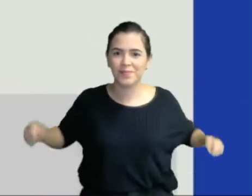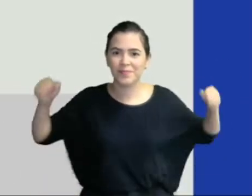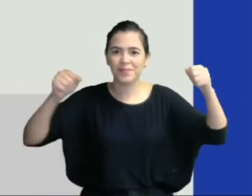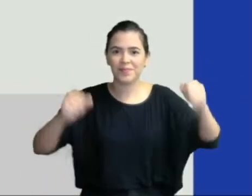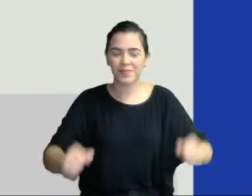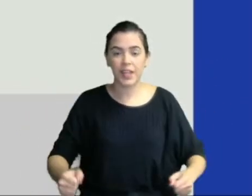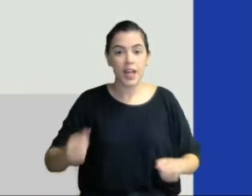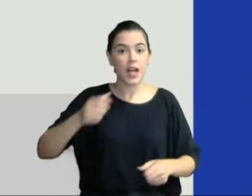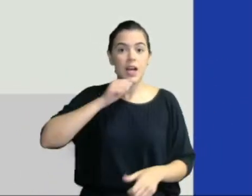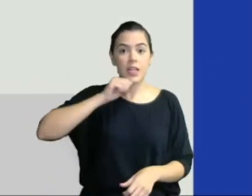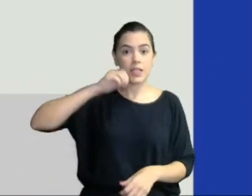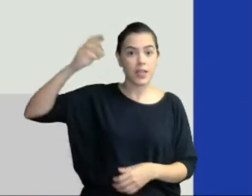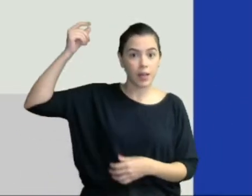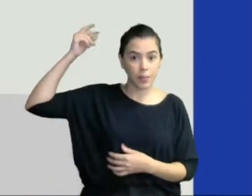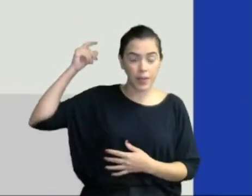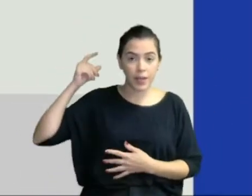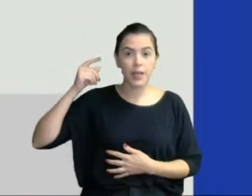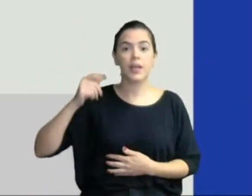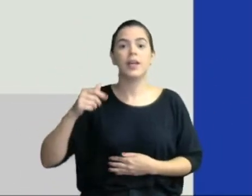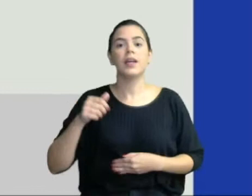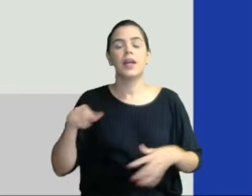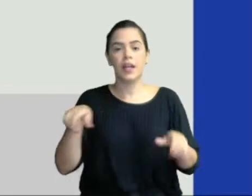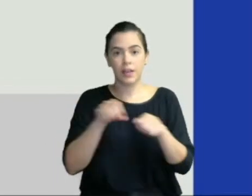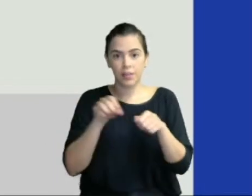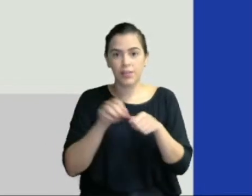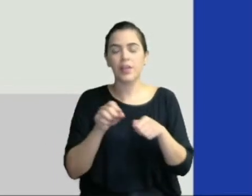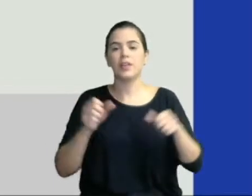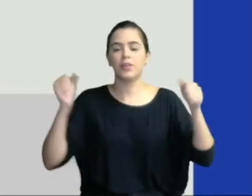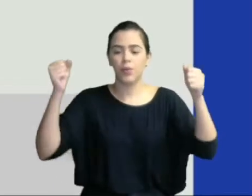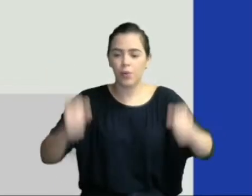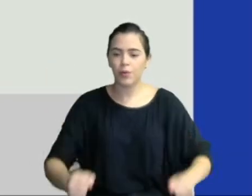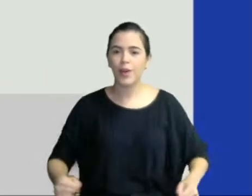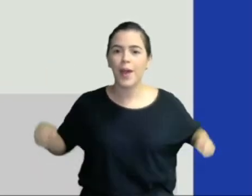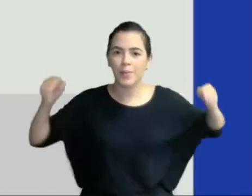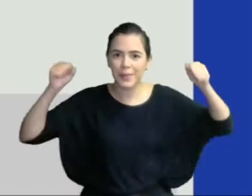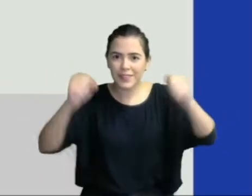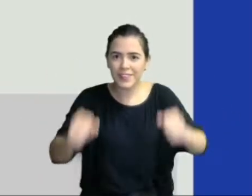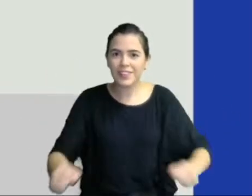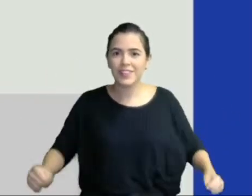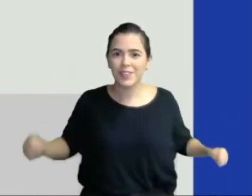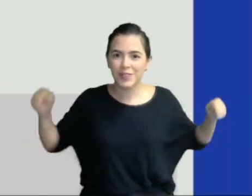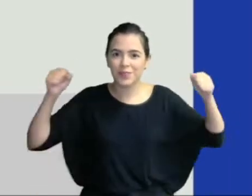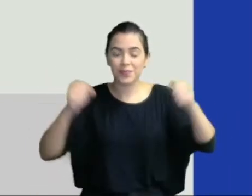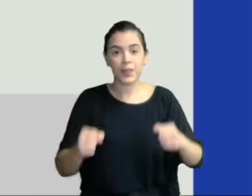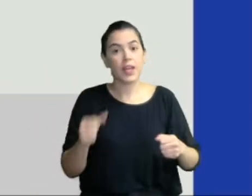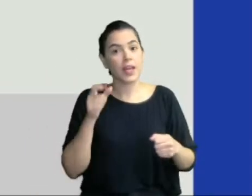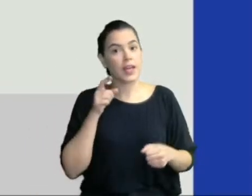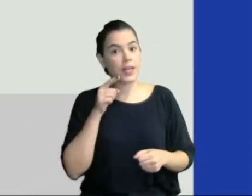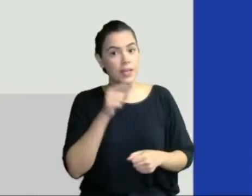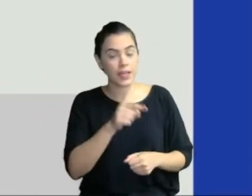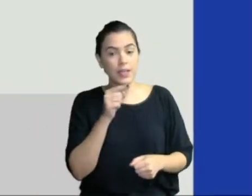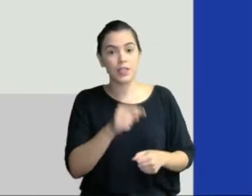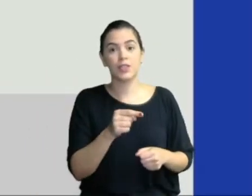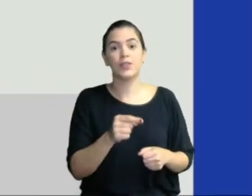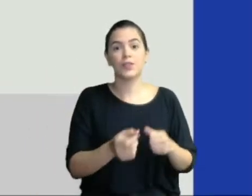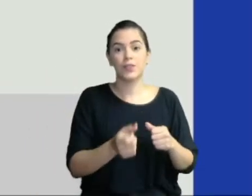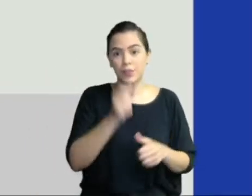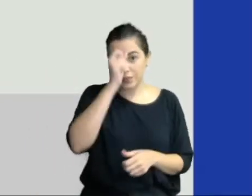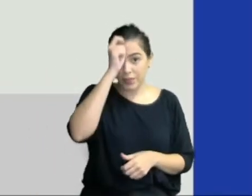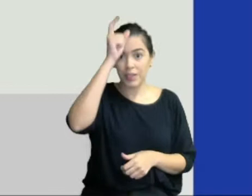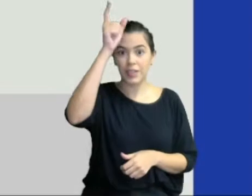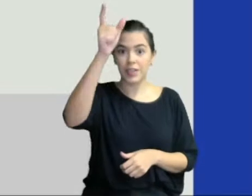as embarcações, os barcos a velas, eles eram movidos assim, com os remos. E isso foi uma invenção também bem utilizada